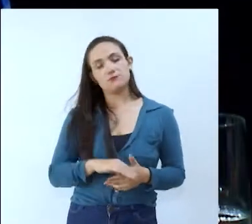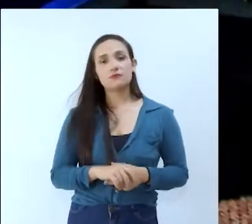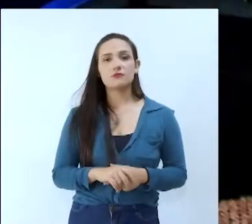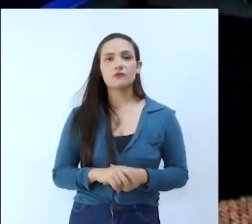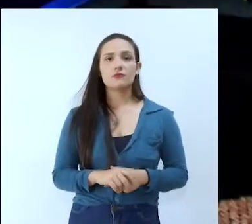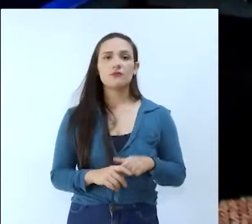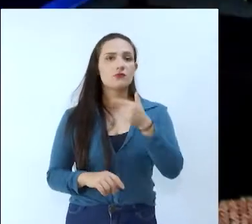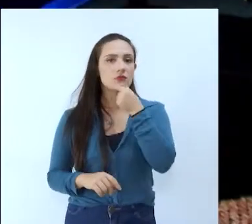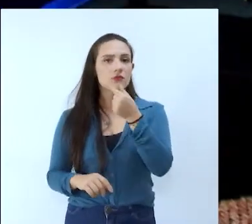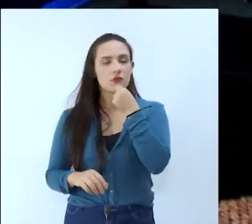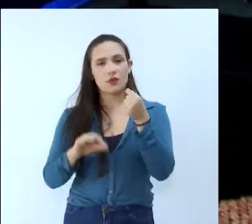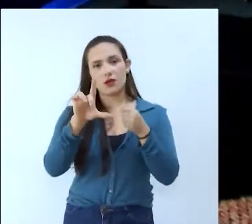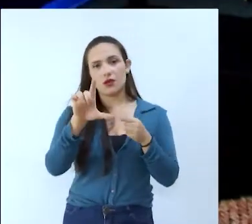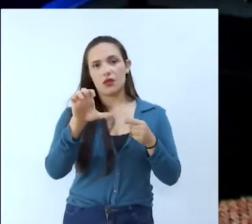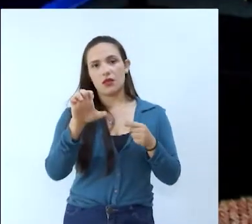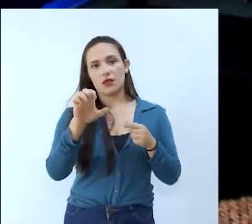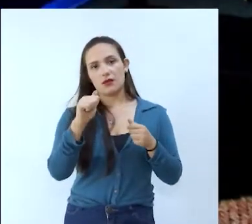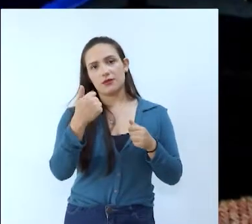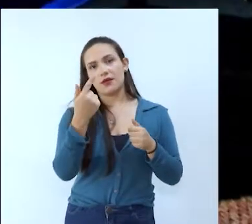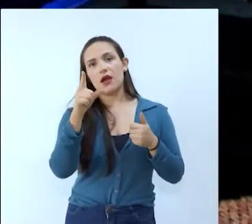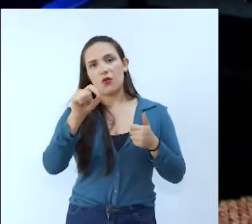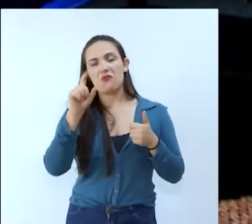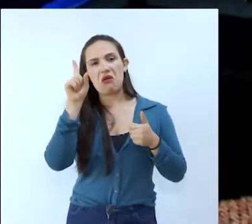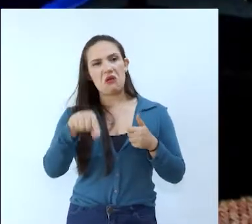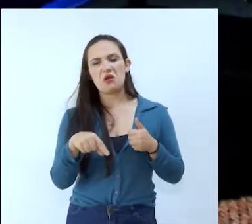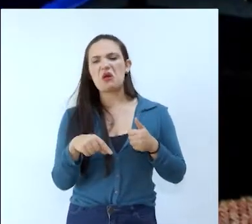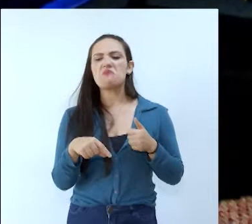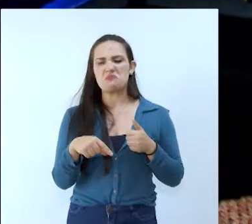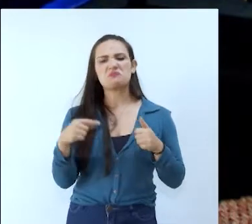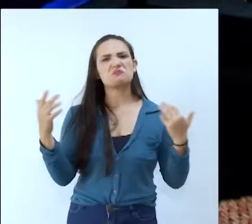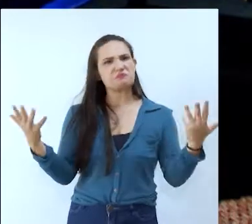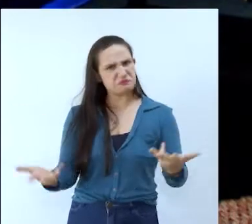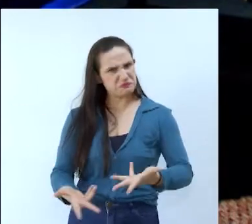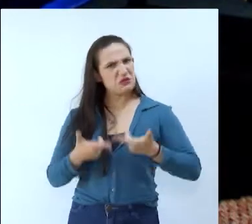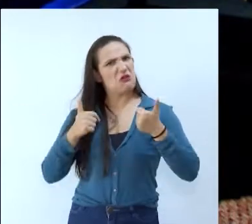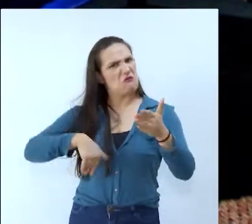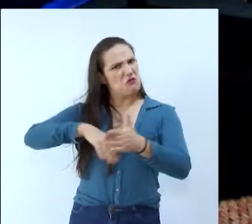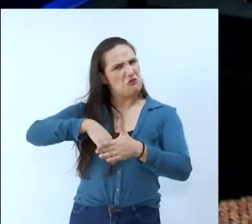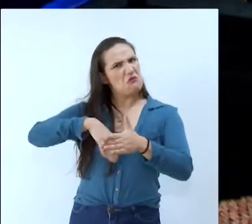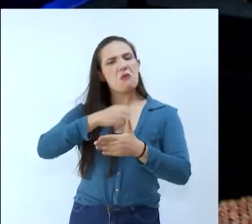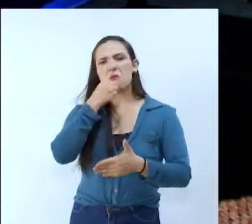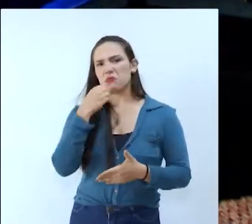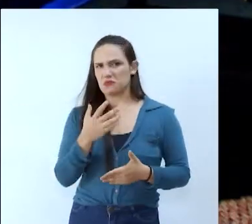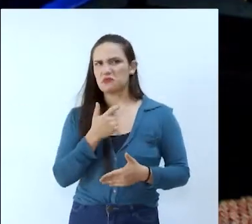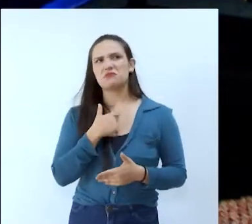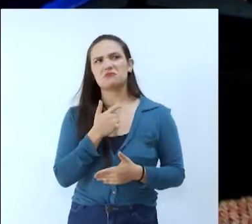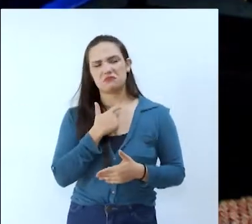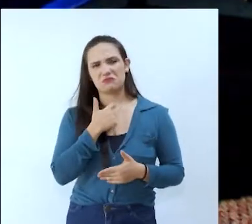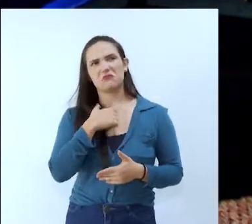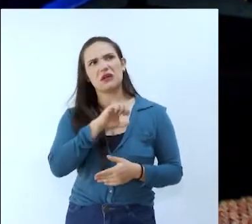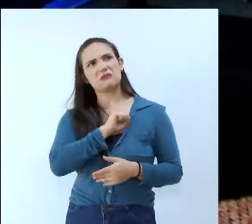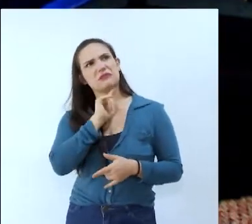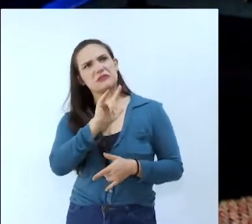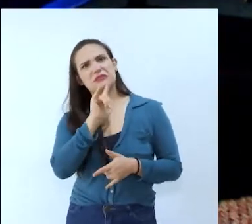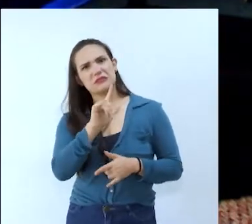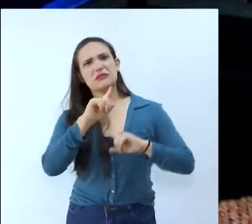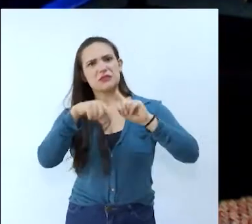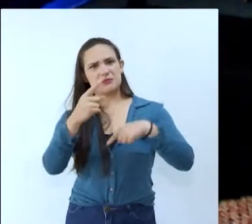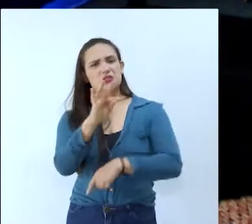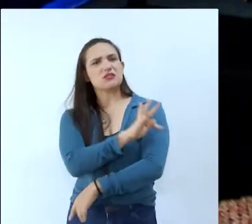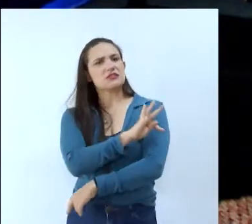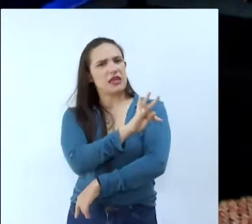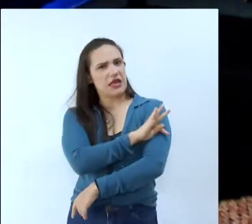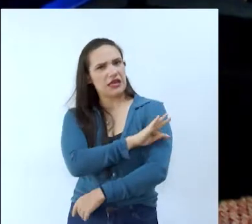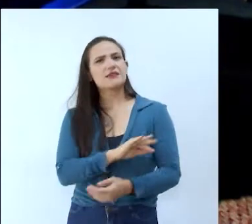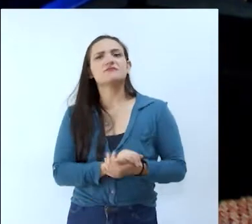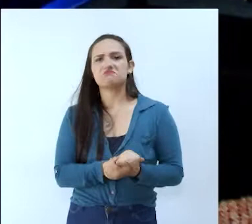tempo. Ele chegou a treinar o próprio Palmeiras? Treinou o Palmeiras, o esporte. Tanto é que quando eu estava em Portugal, ele ligou para mim para voltar para jogar no Palmeiras. E aí,